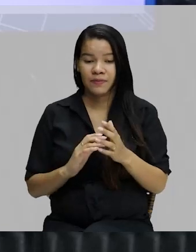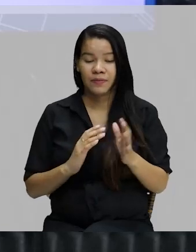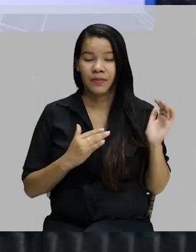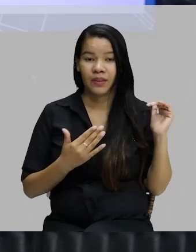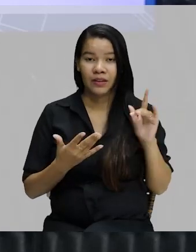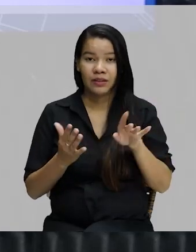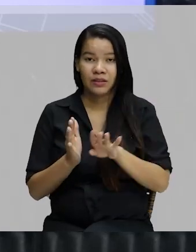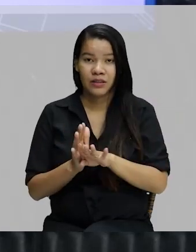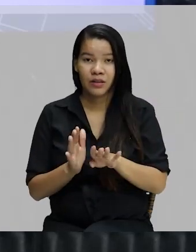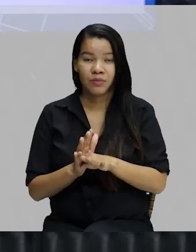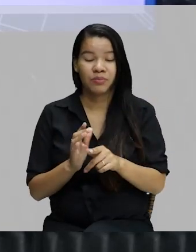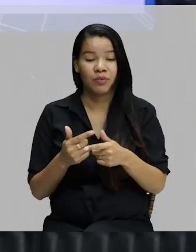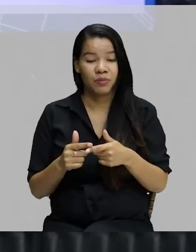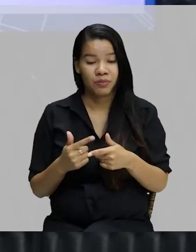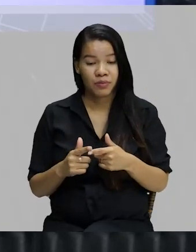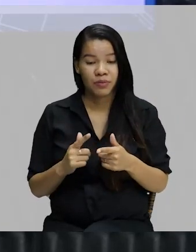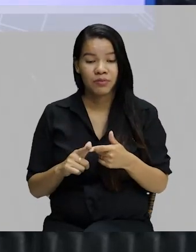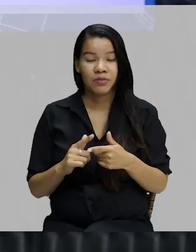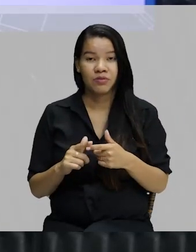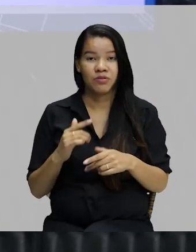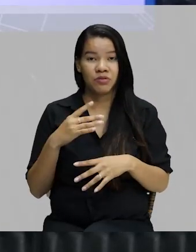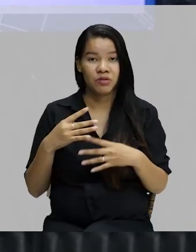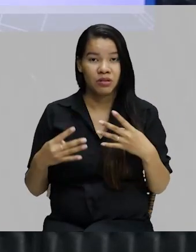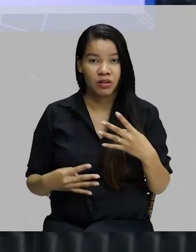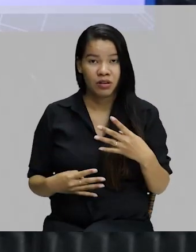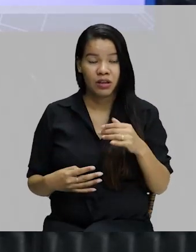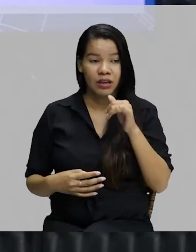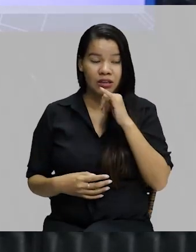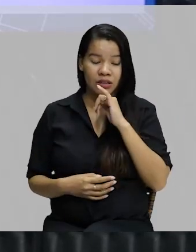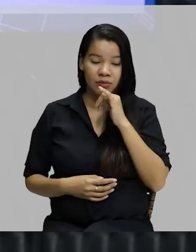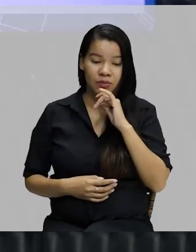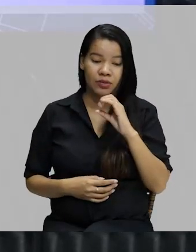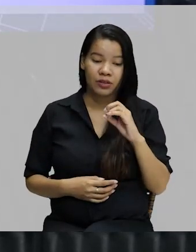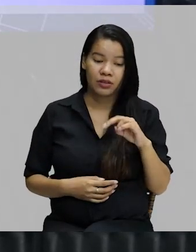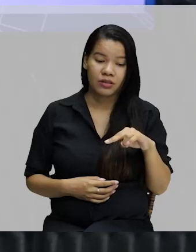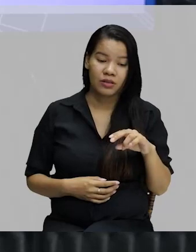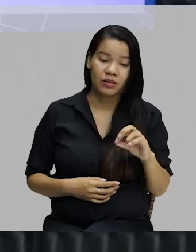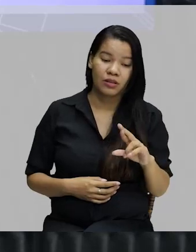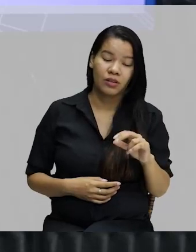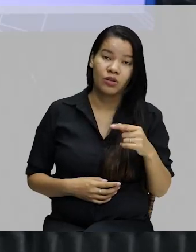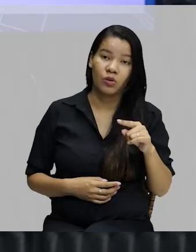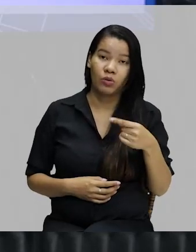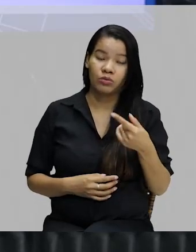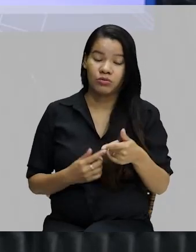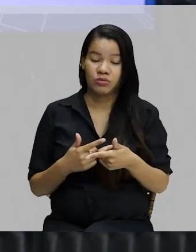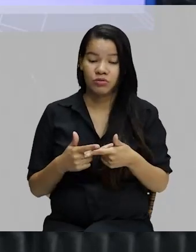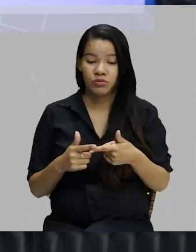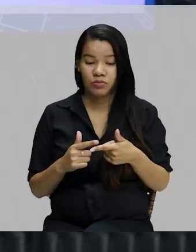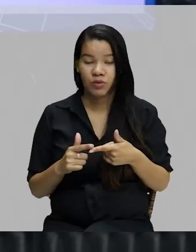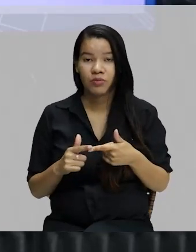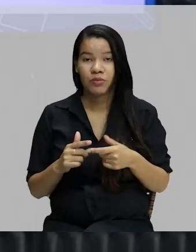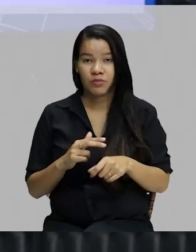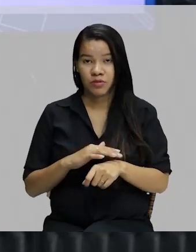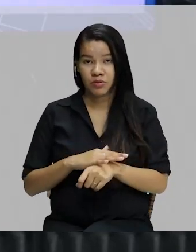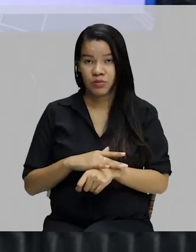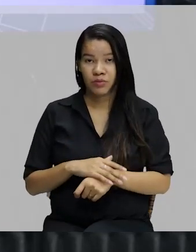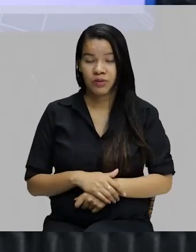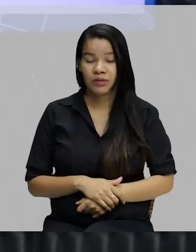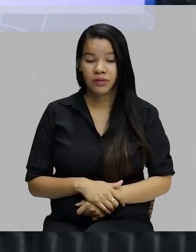muitos problemas genéticos, gerando câncer, certo? Muitas dificuldades, muitas doenças para o nosso